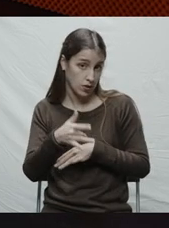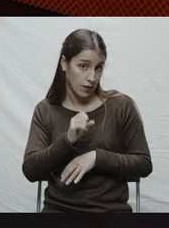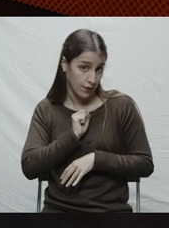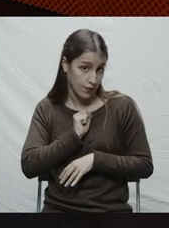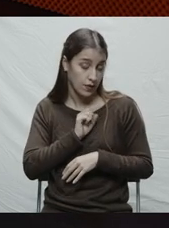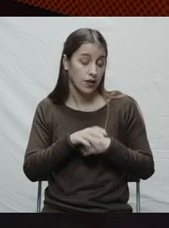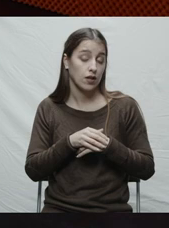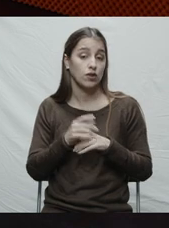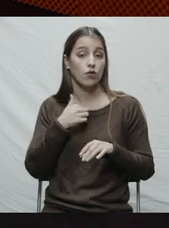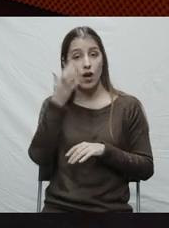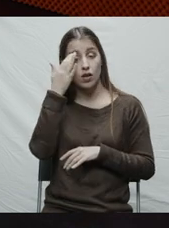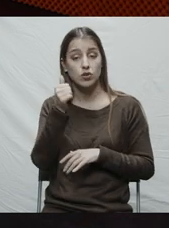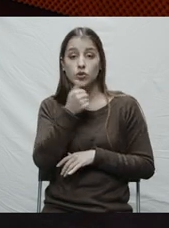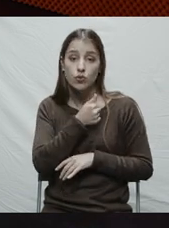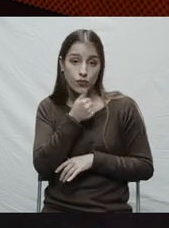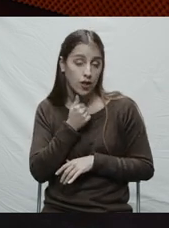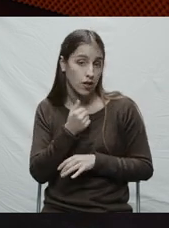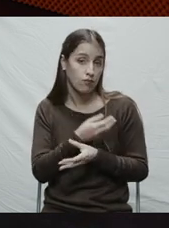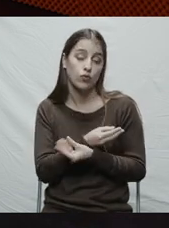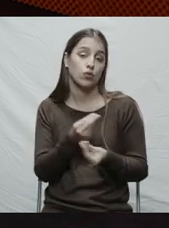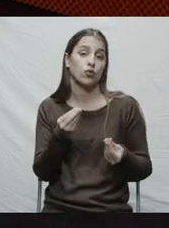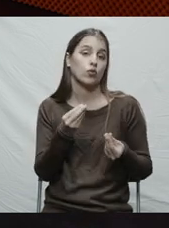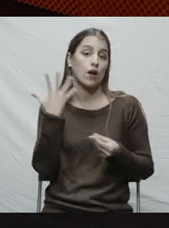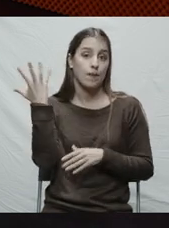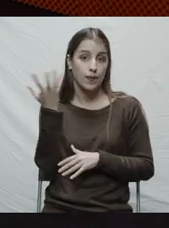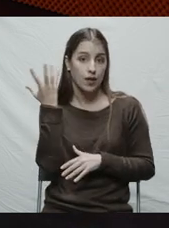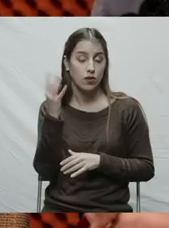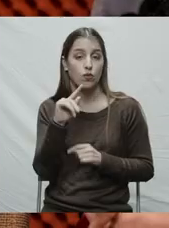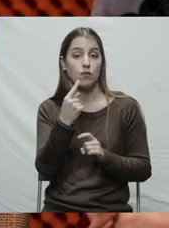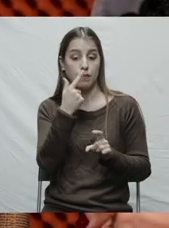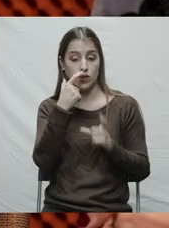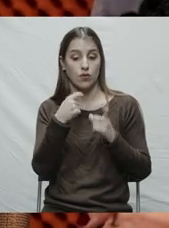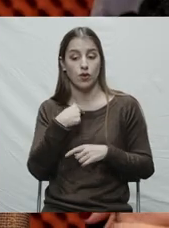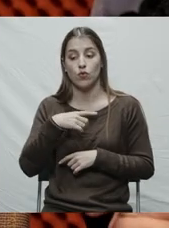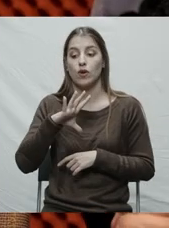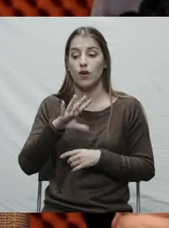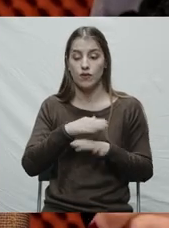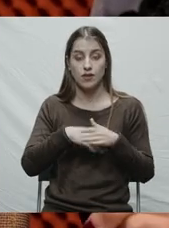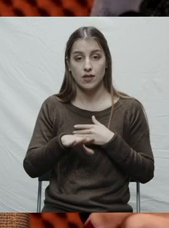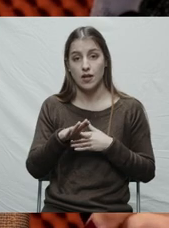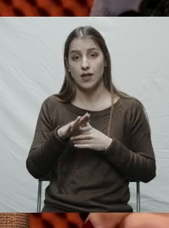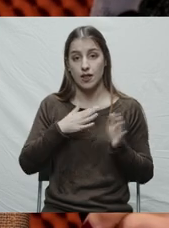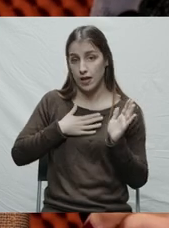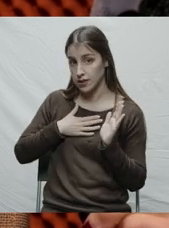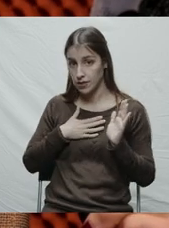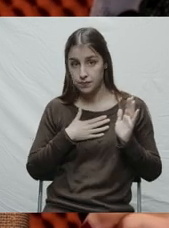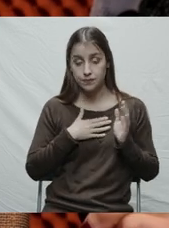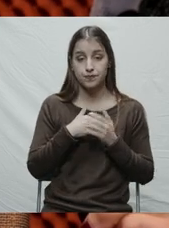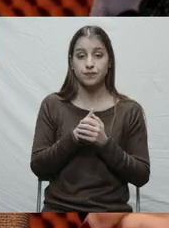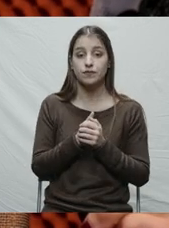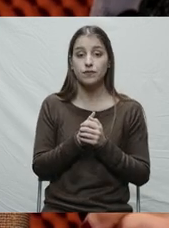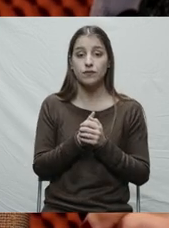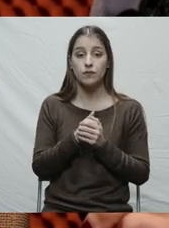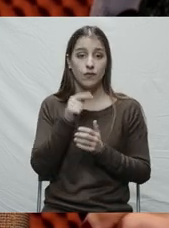sofria-se o ambiente que era. Que uma pessoa que quisesse fazer dança encontrava em 91, 92, 93, era apesar de tudo um